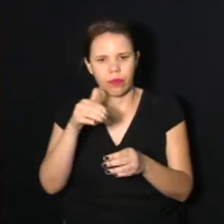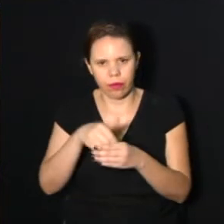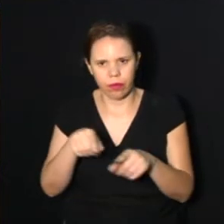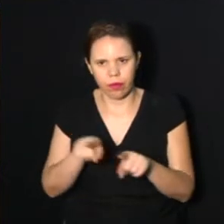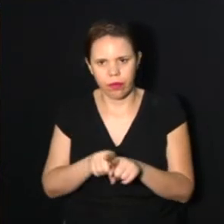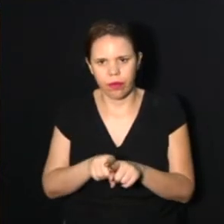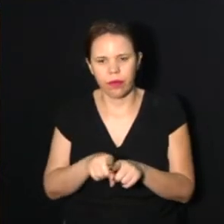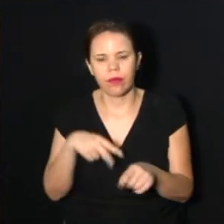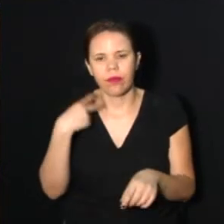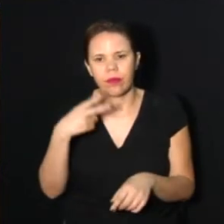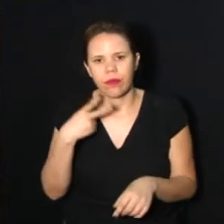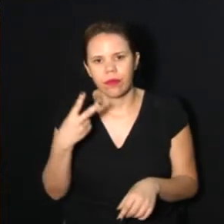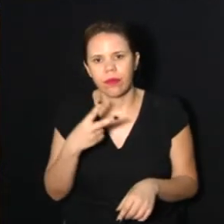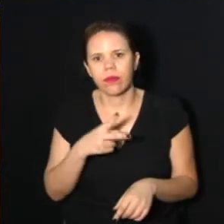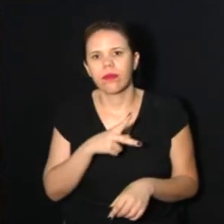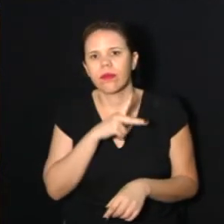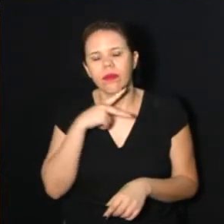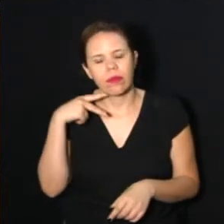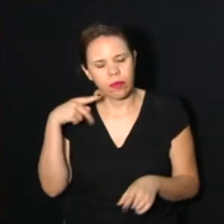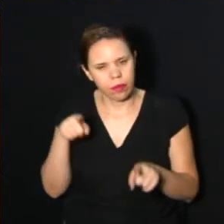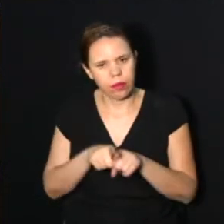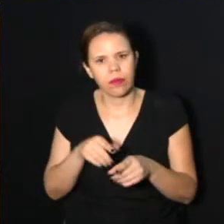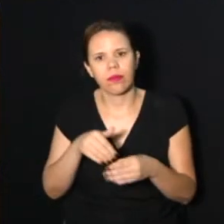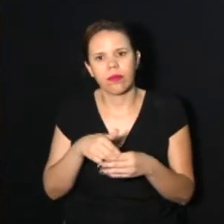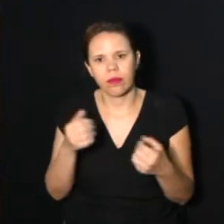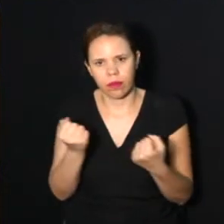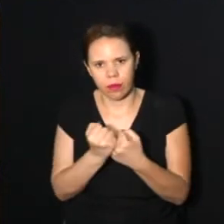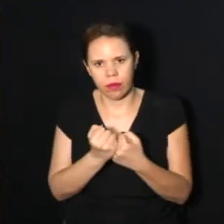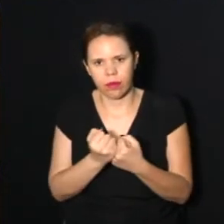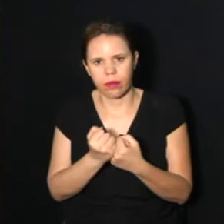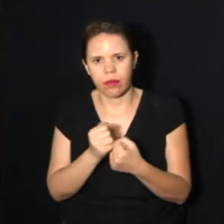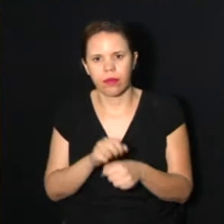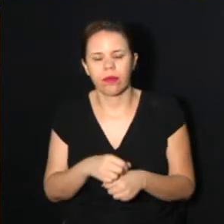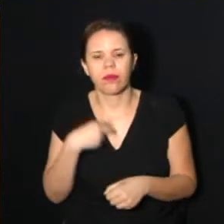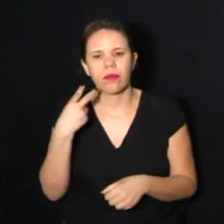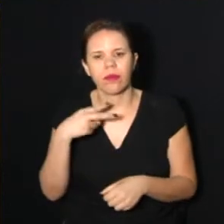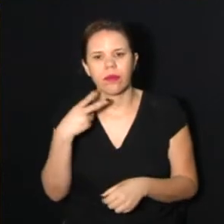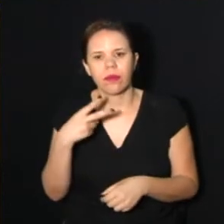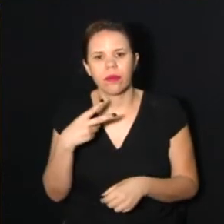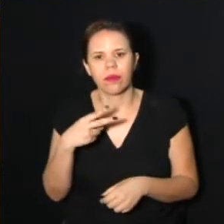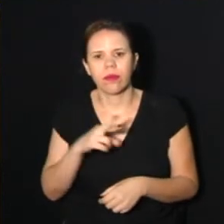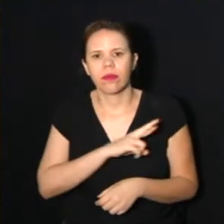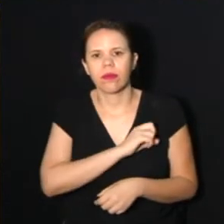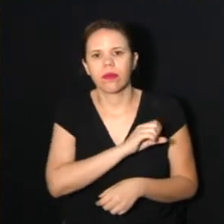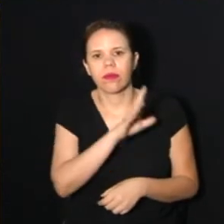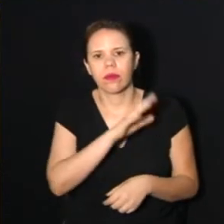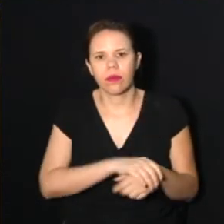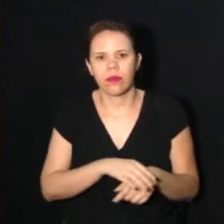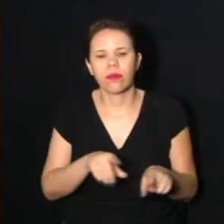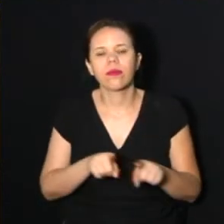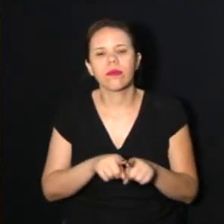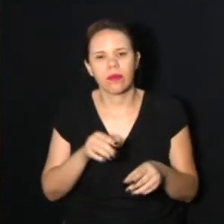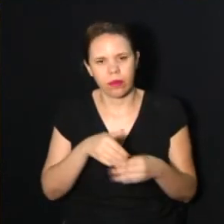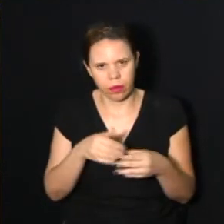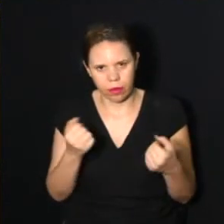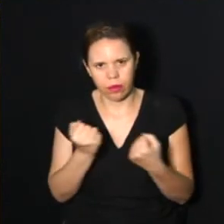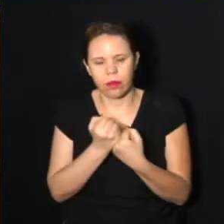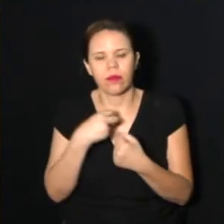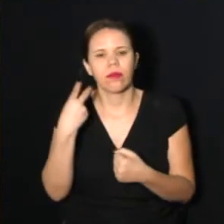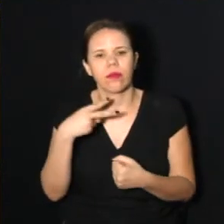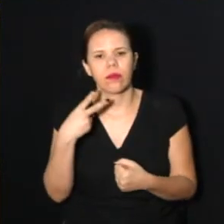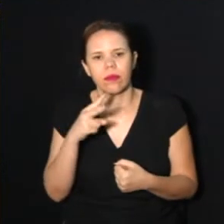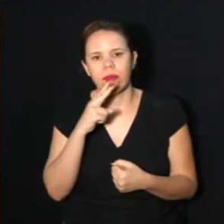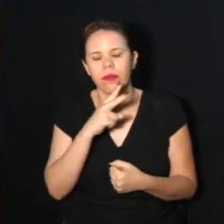Monteiro. Acompanho o relator, meu voto é favorável. Vereador Rubens Gás. Também acompanho, senhor presidente.